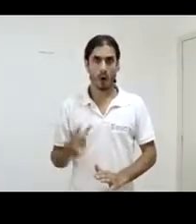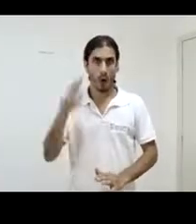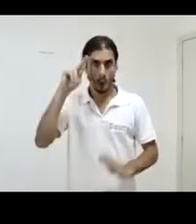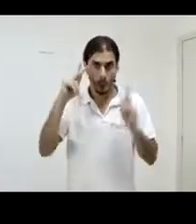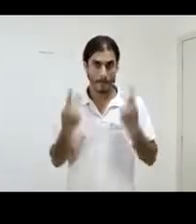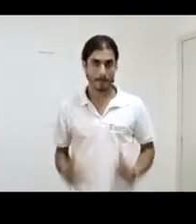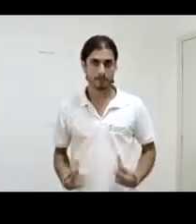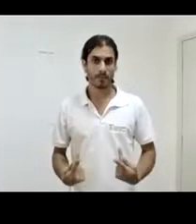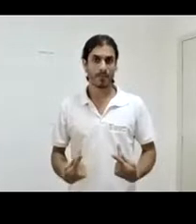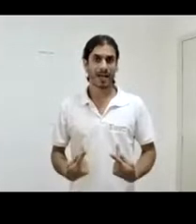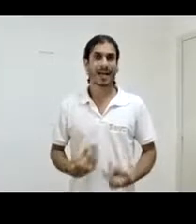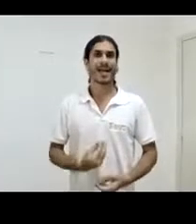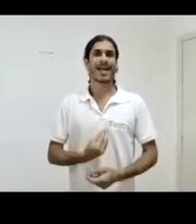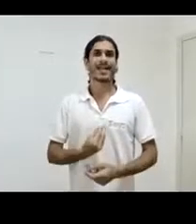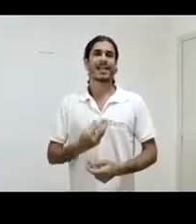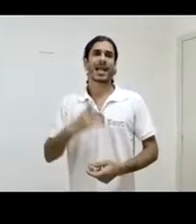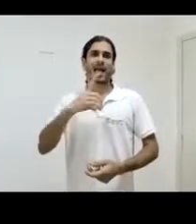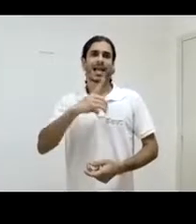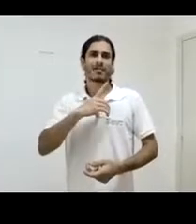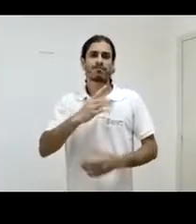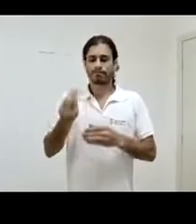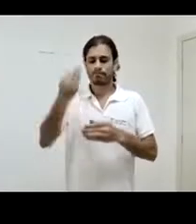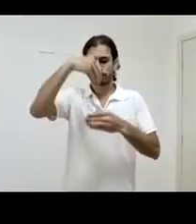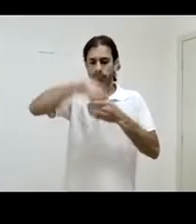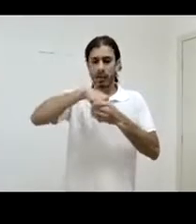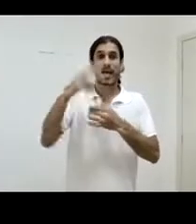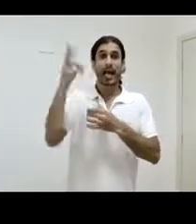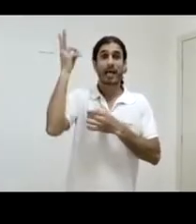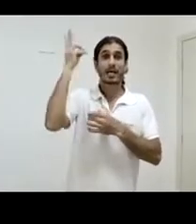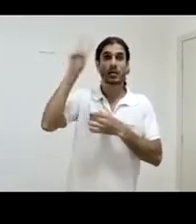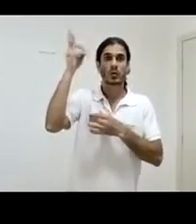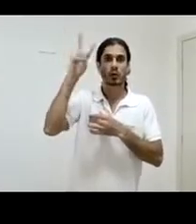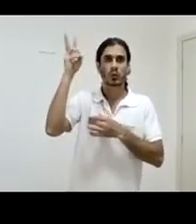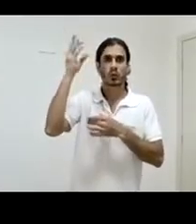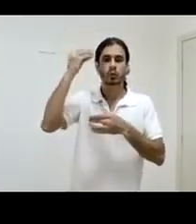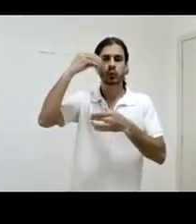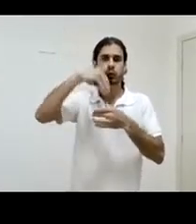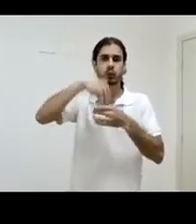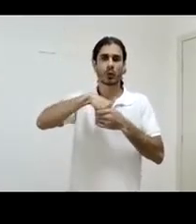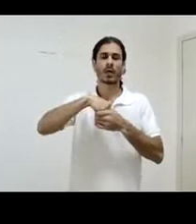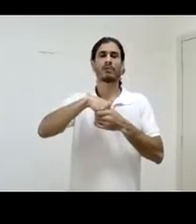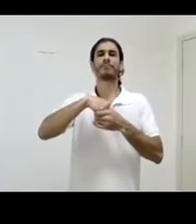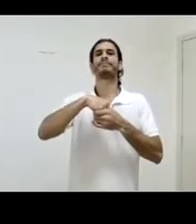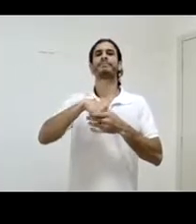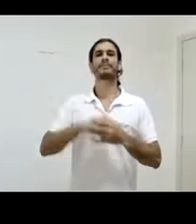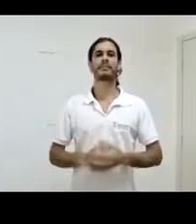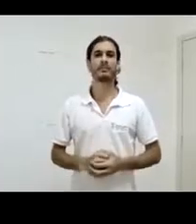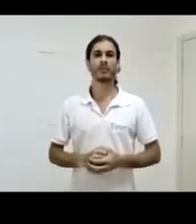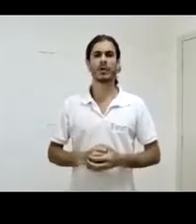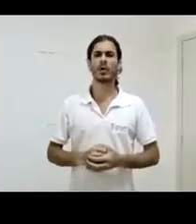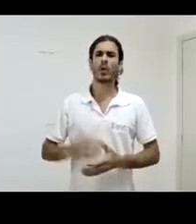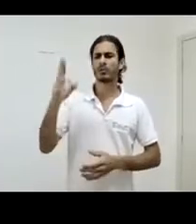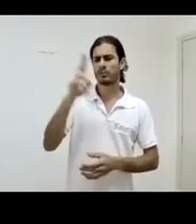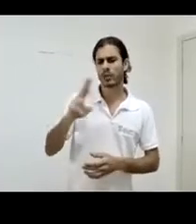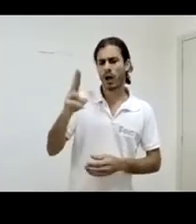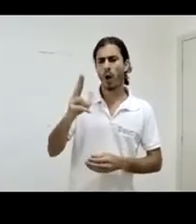objetivos bem específicos, vai guardá-los para usar futuramente e preservá-los também para mostrar como objeto de conquista, né, para outros